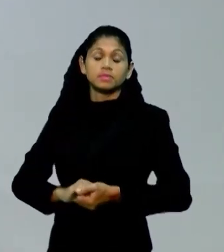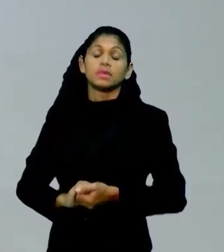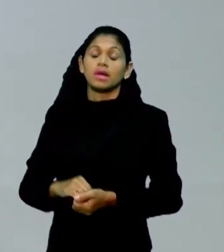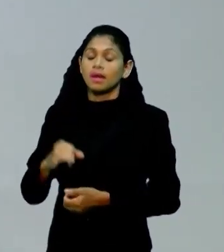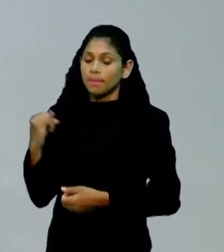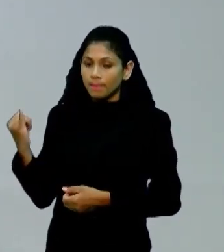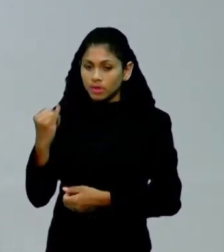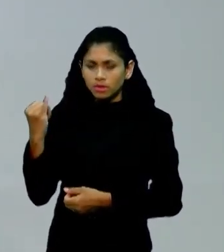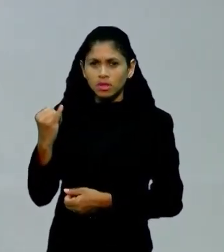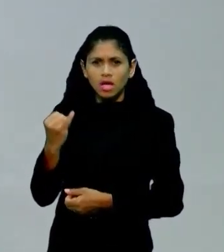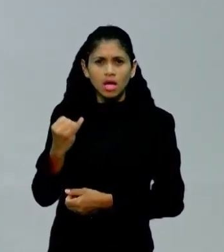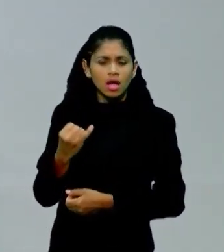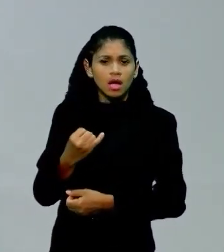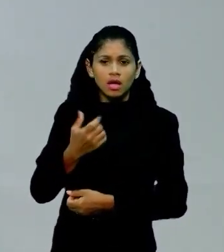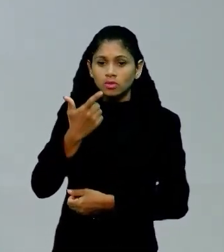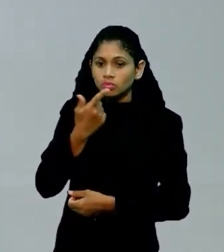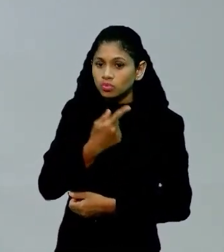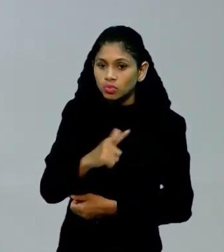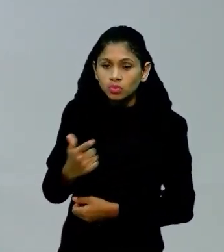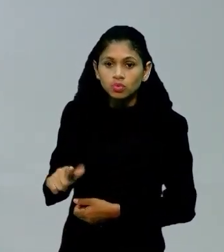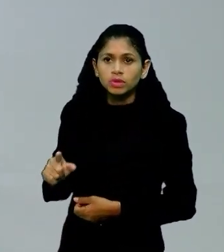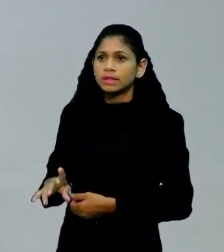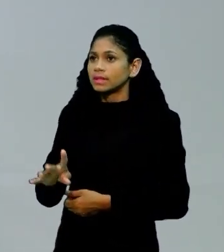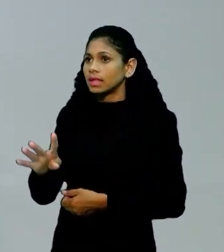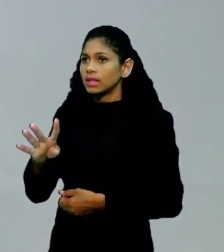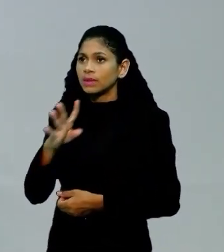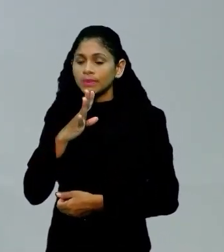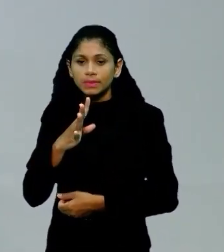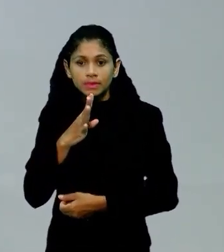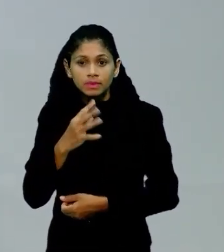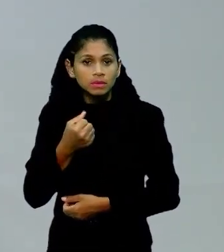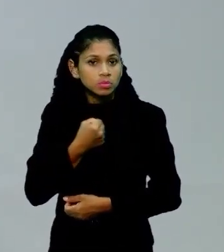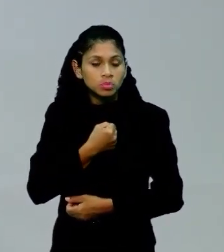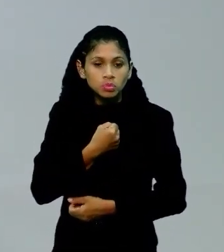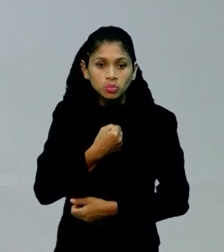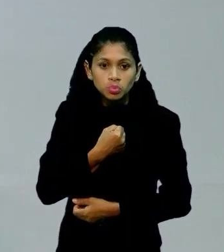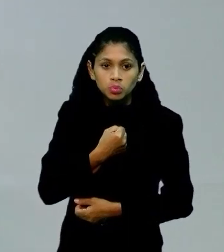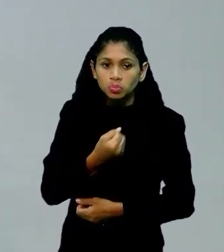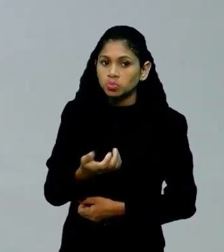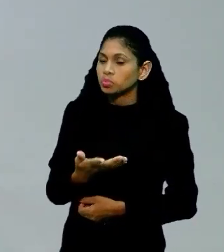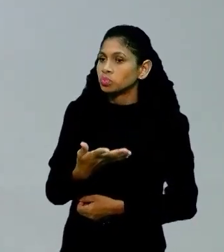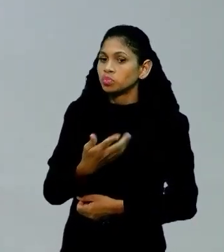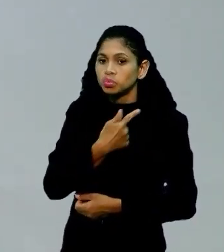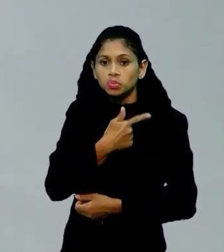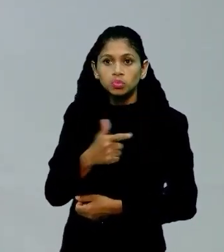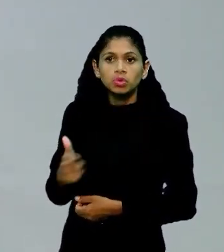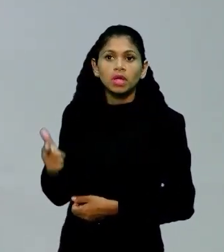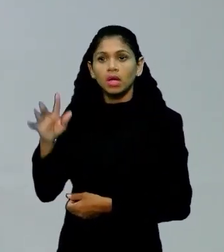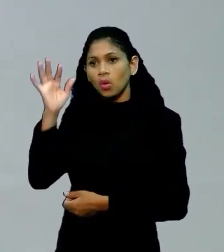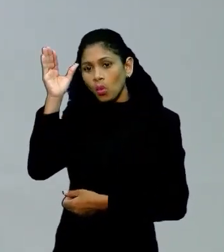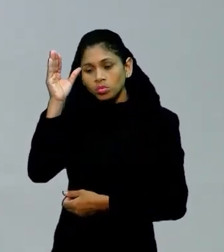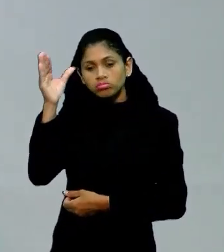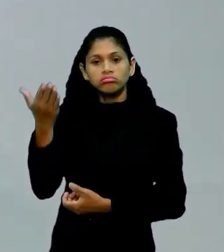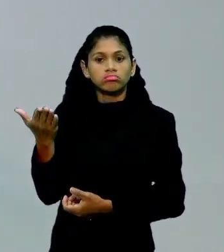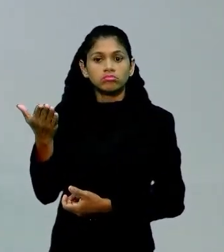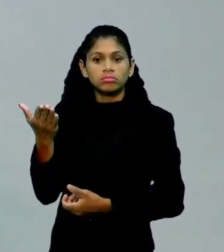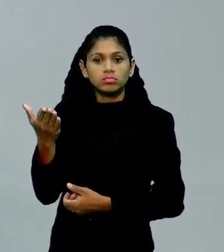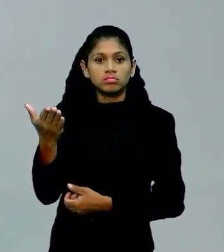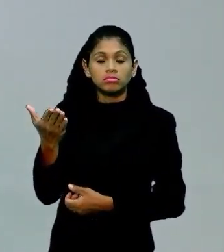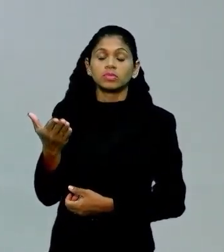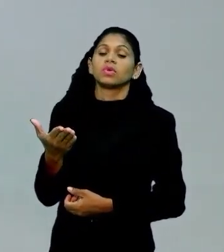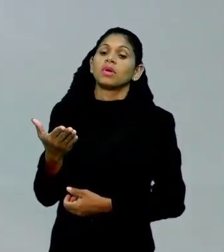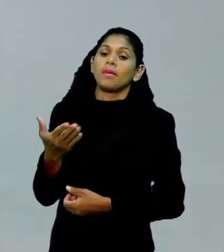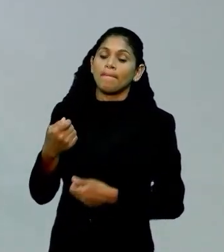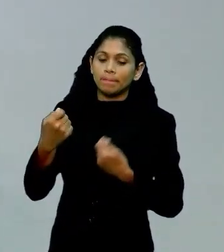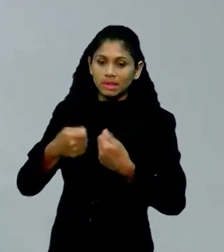você não tem determinado direcionamento Você pode adaptar tá aquela ação para que todos possam vivenciar porque